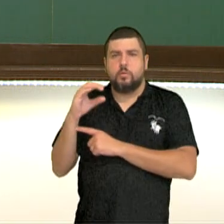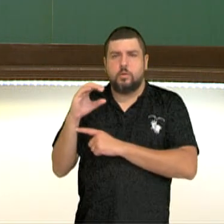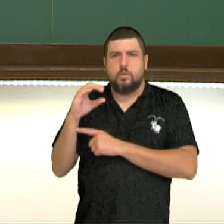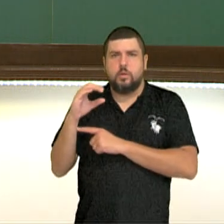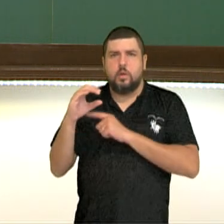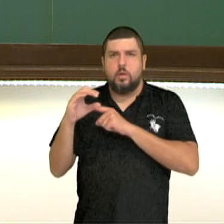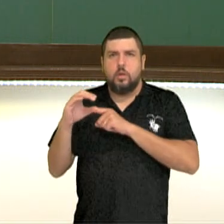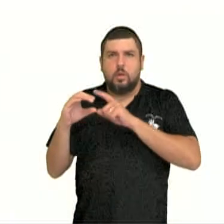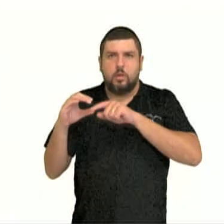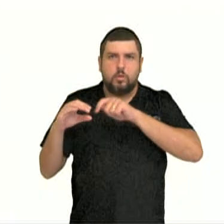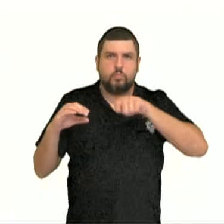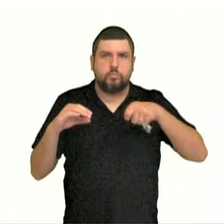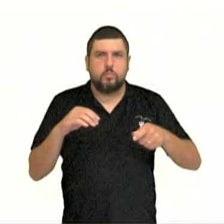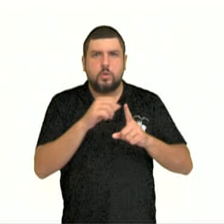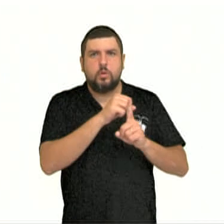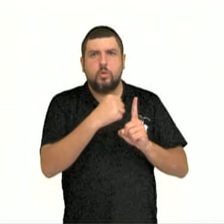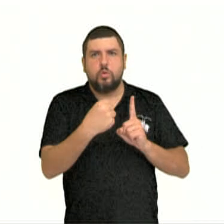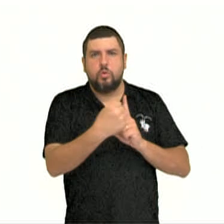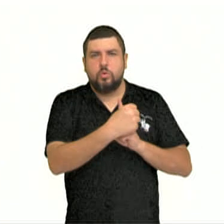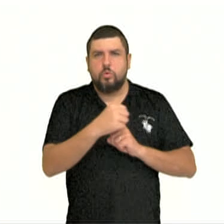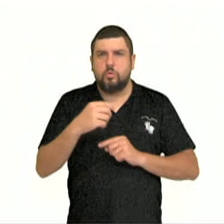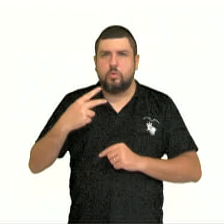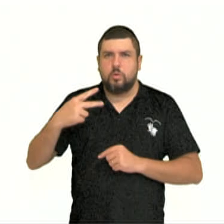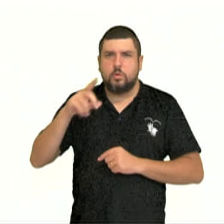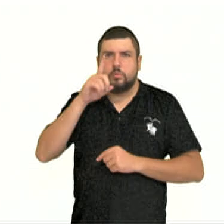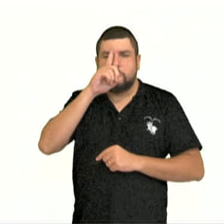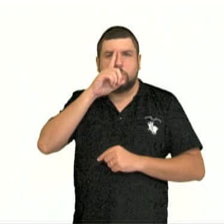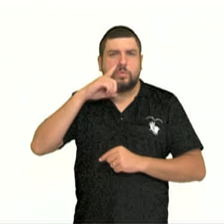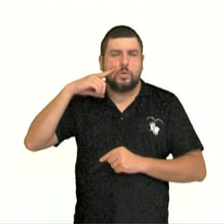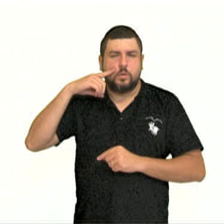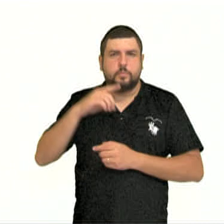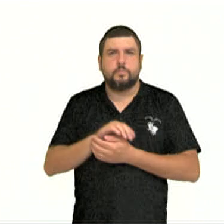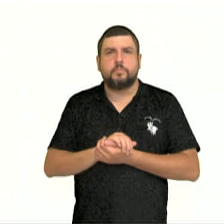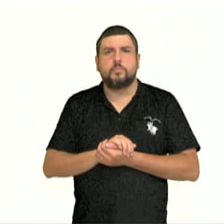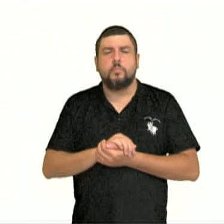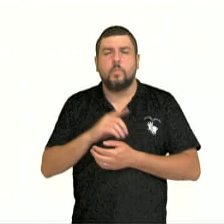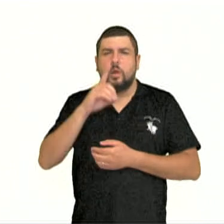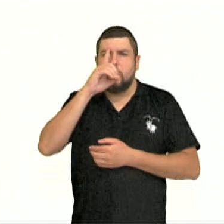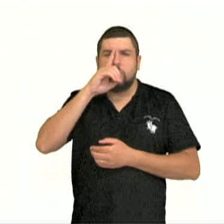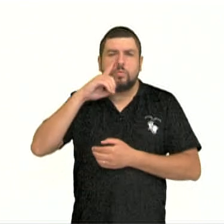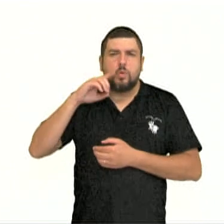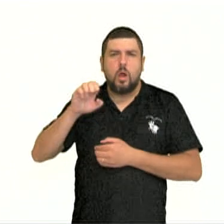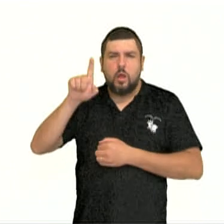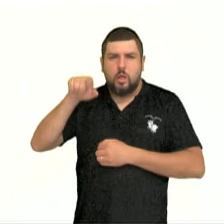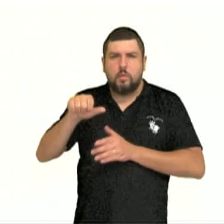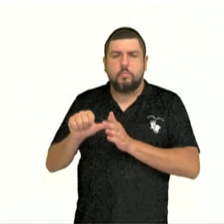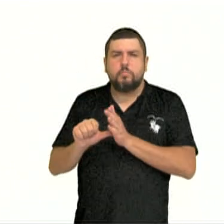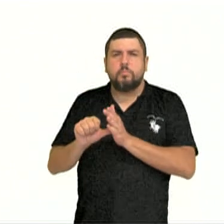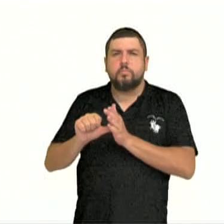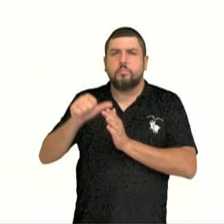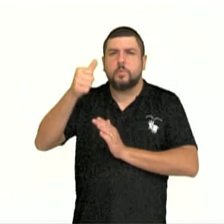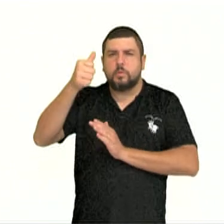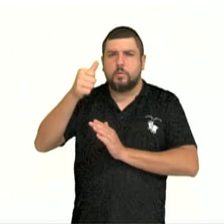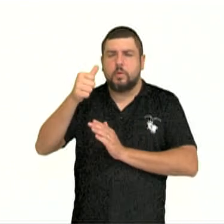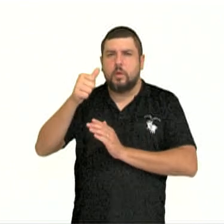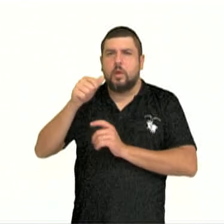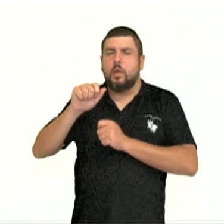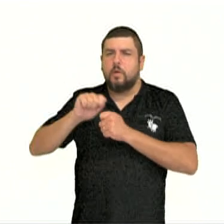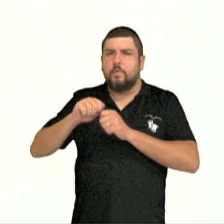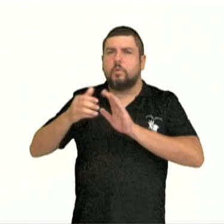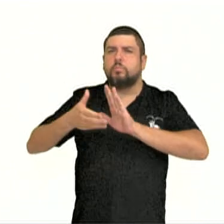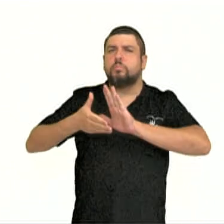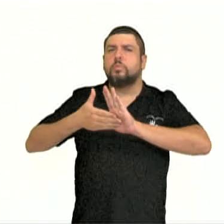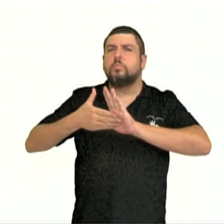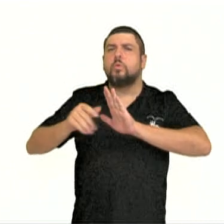Durkheim foi um dos precursores em propor regras de observação e de procedimentos de